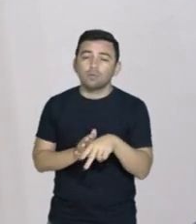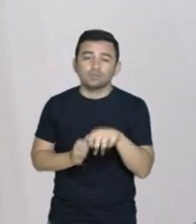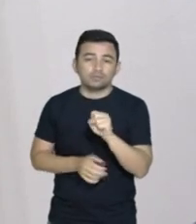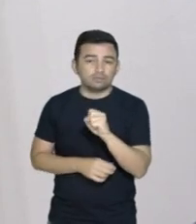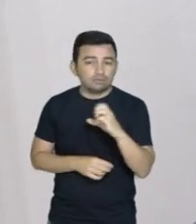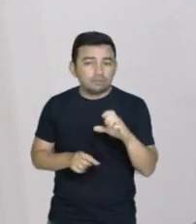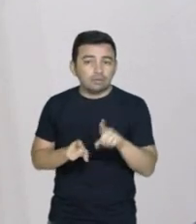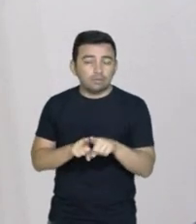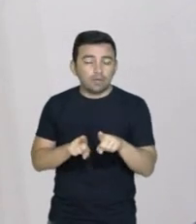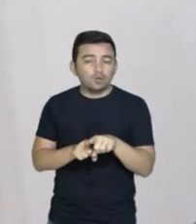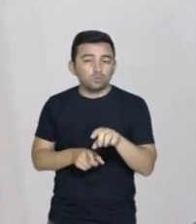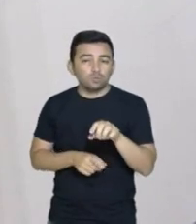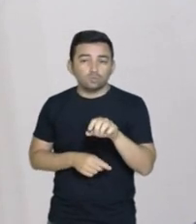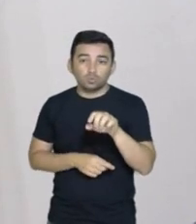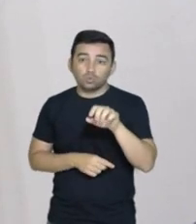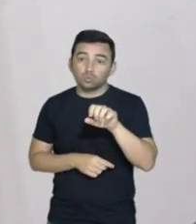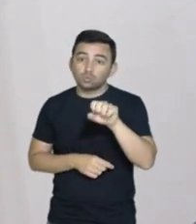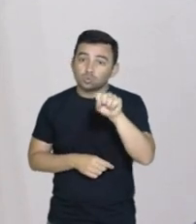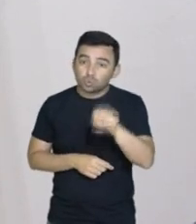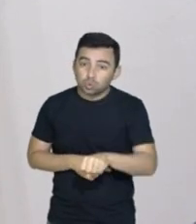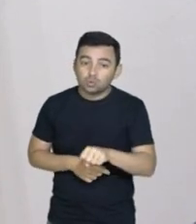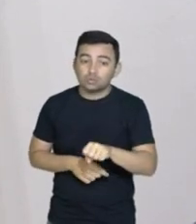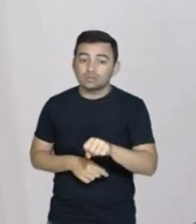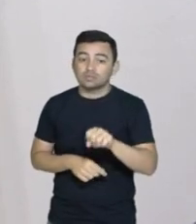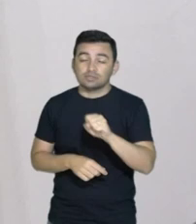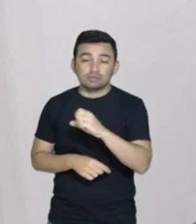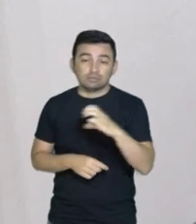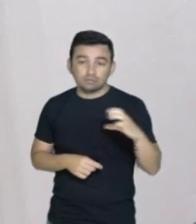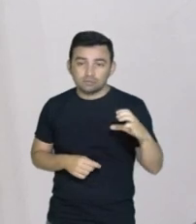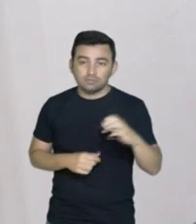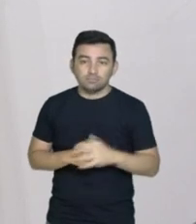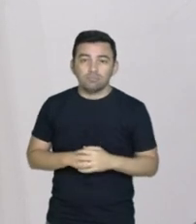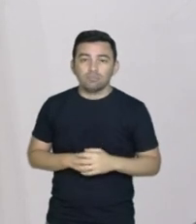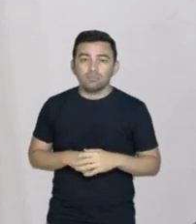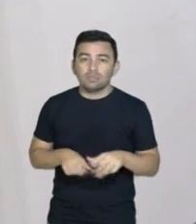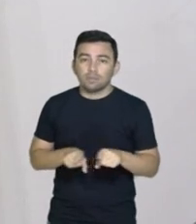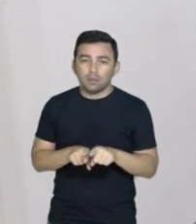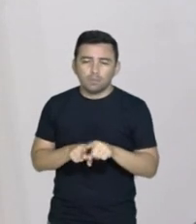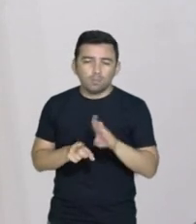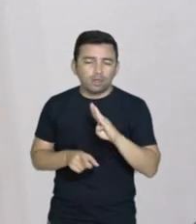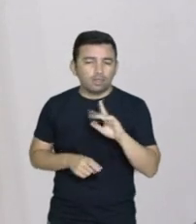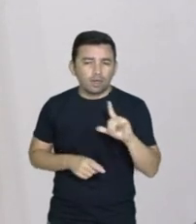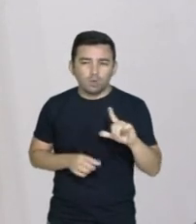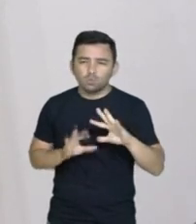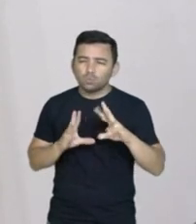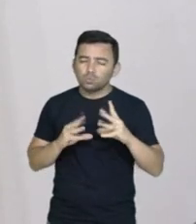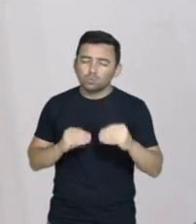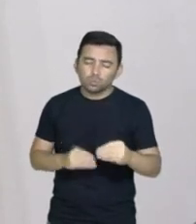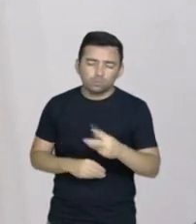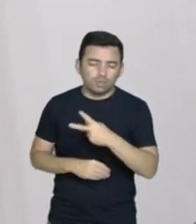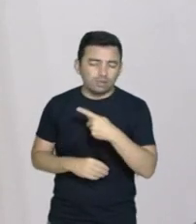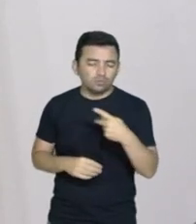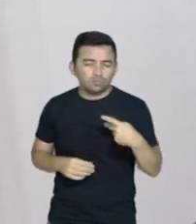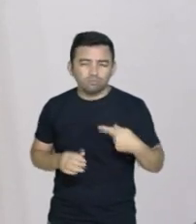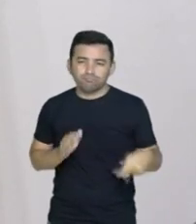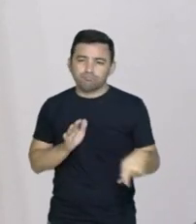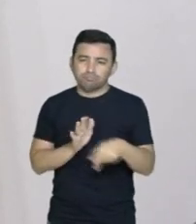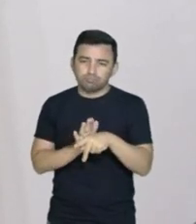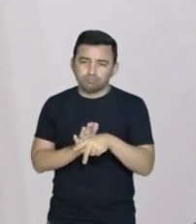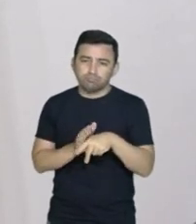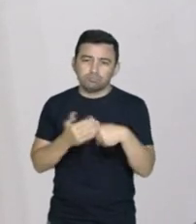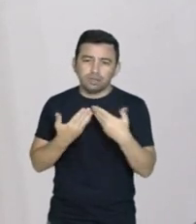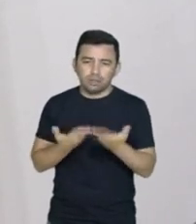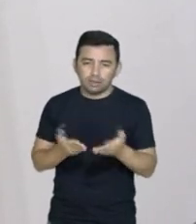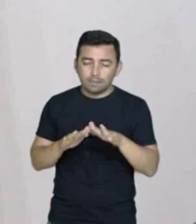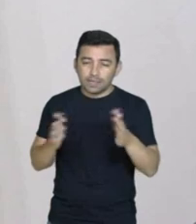no sudoeste do Paraná é também o nosso pastor presidente lá em Blumenau todos os demais pastores que fazem parte da mesa